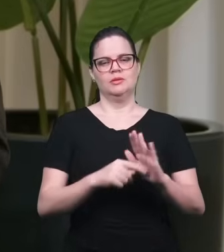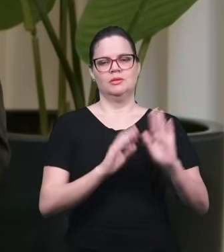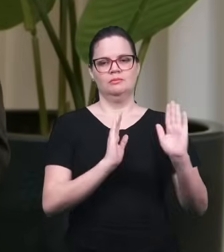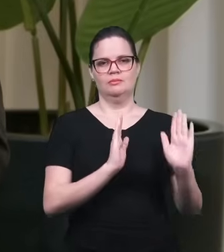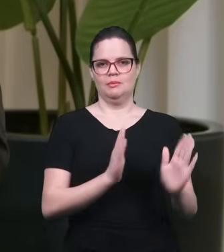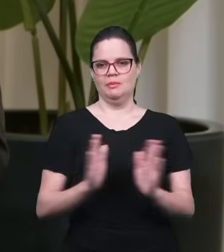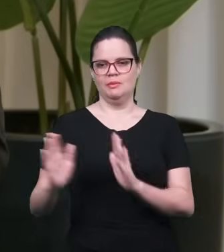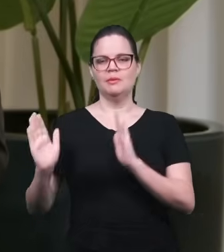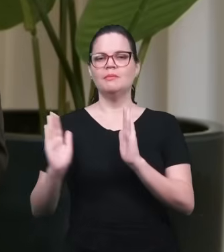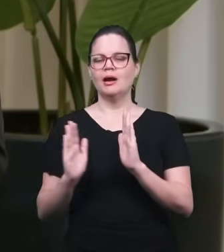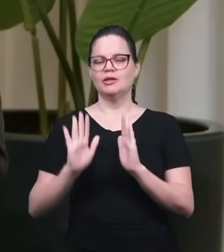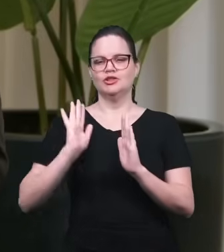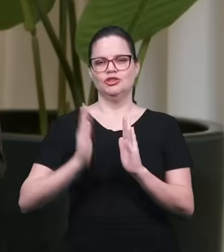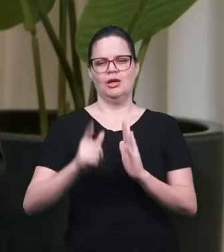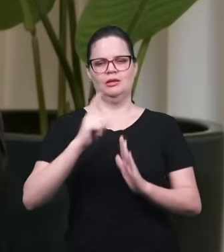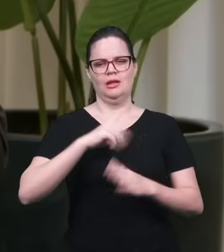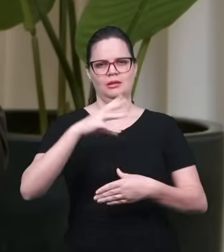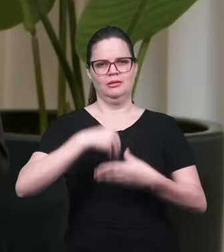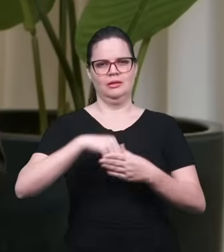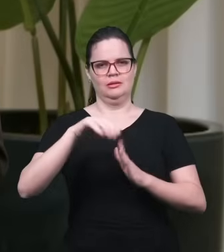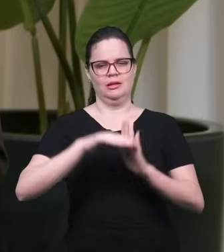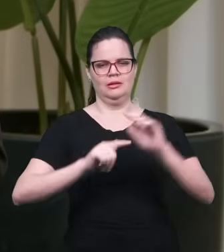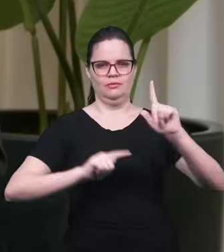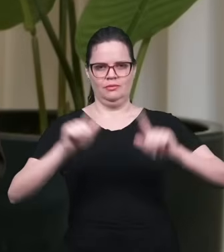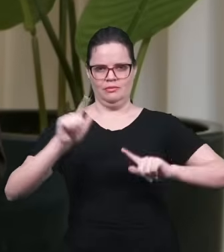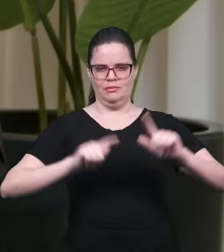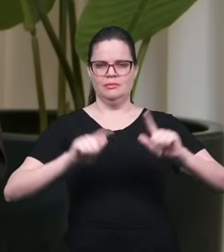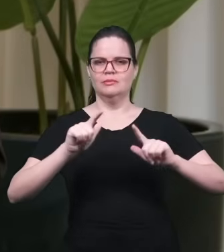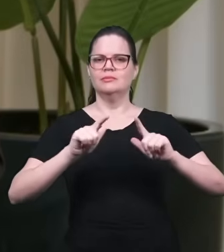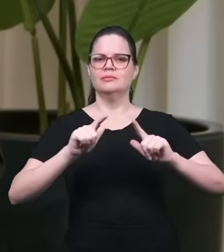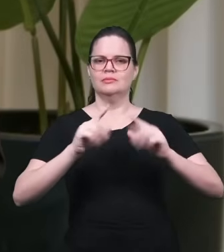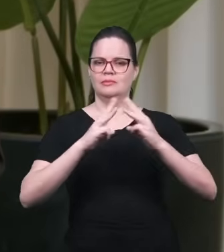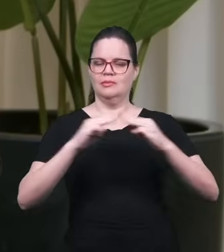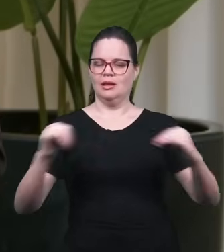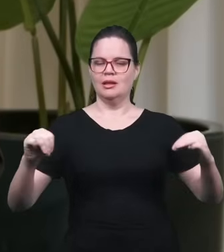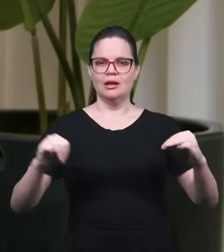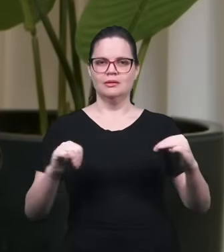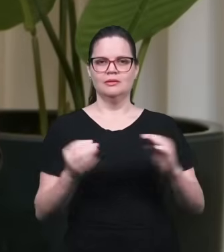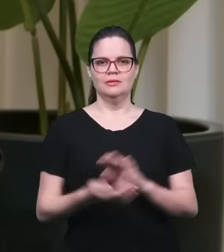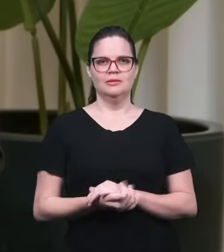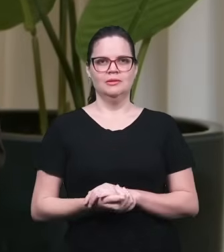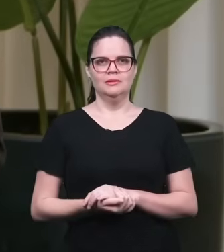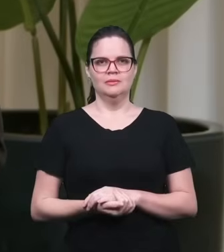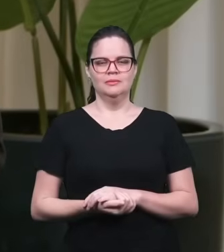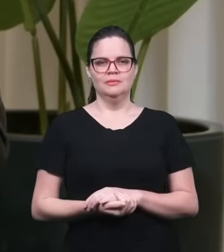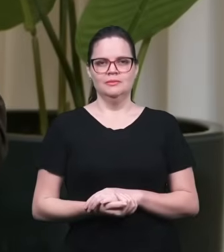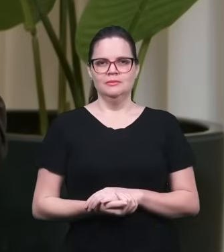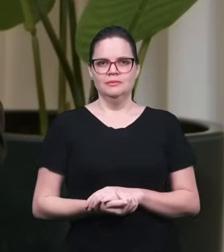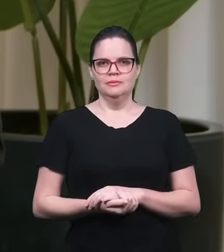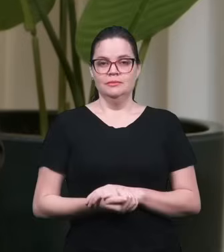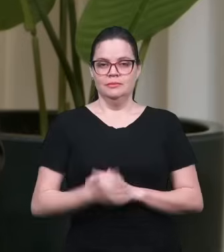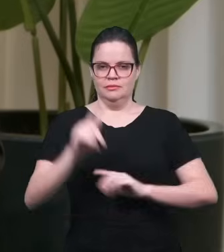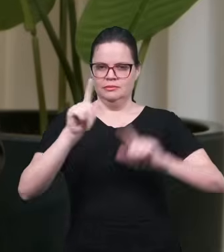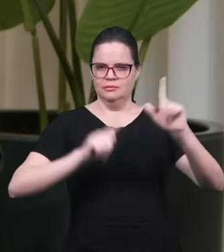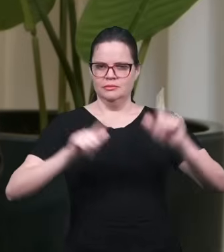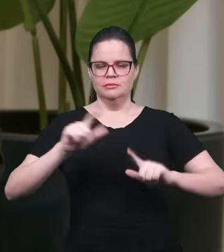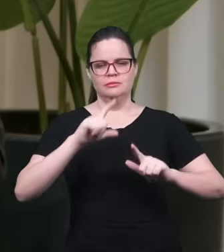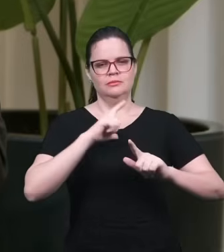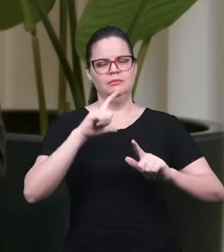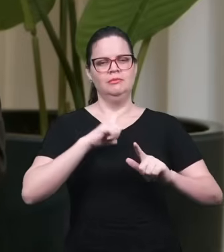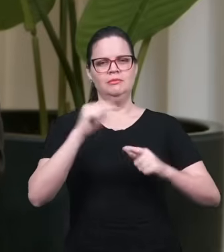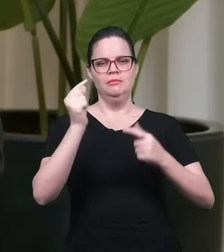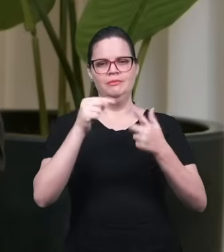na TV Manaim, uma TV repleta de